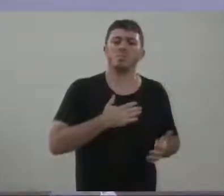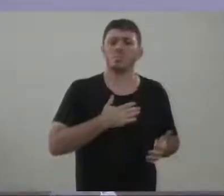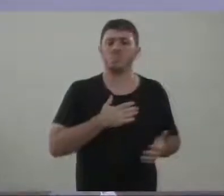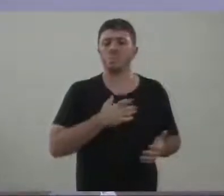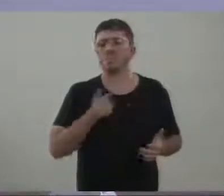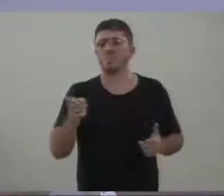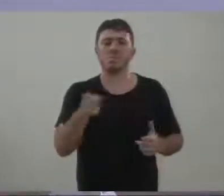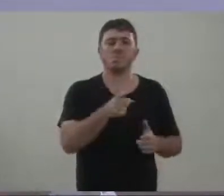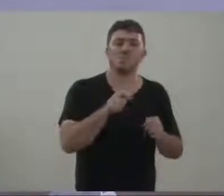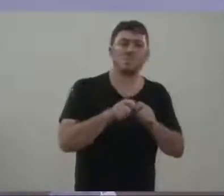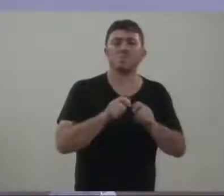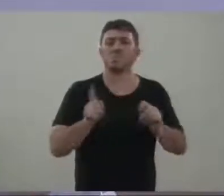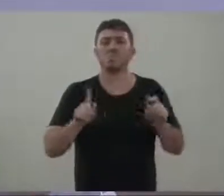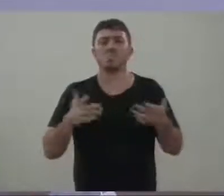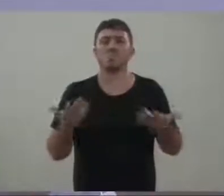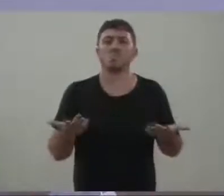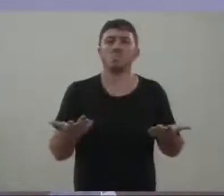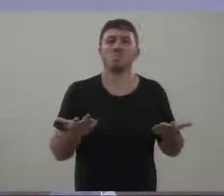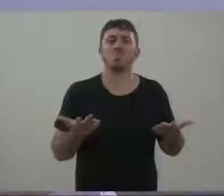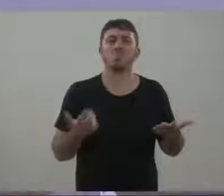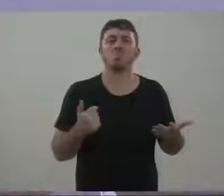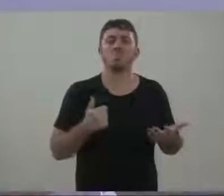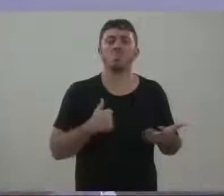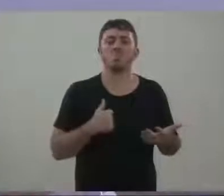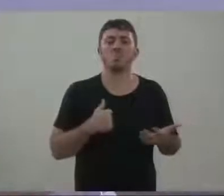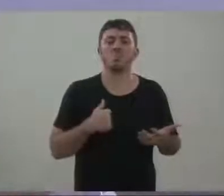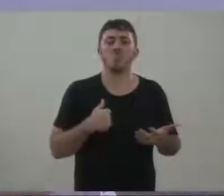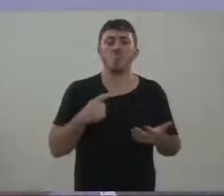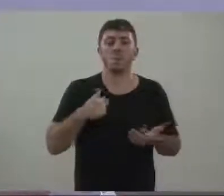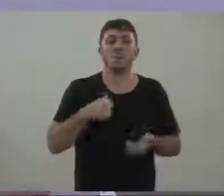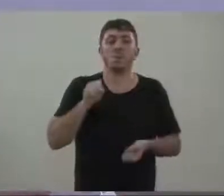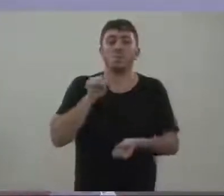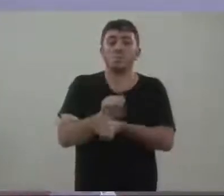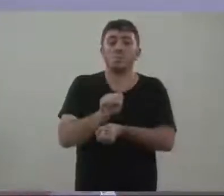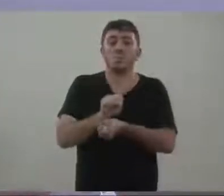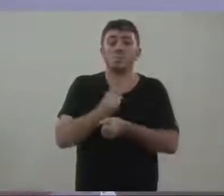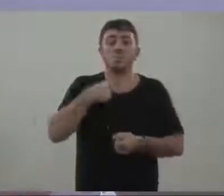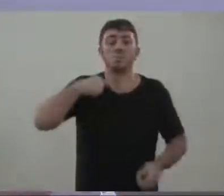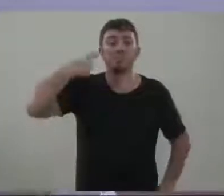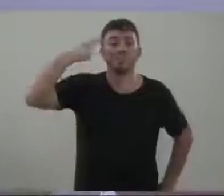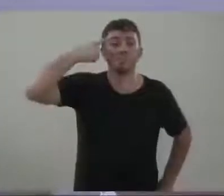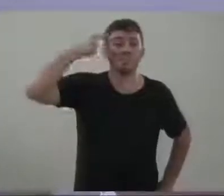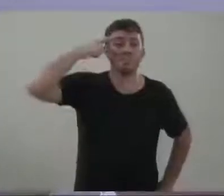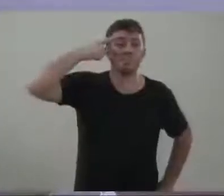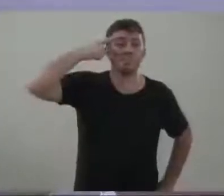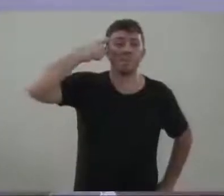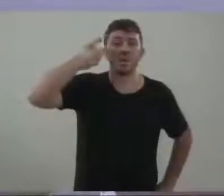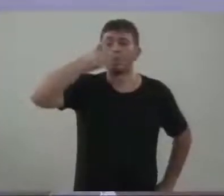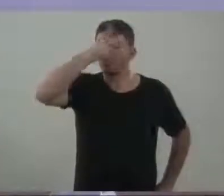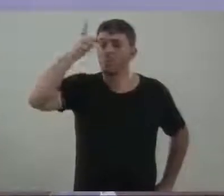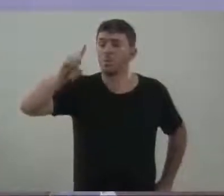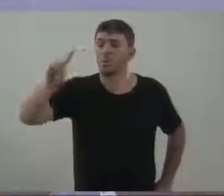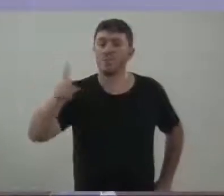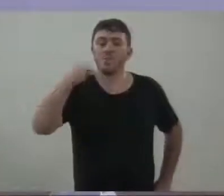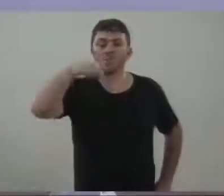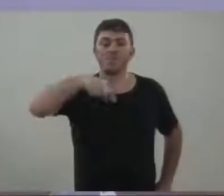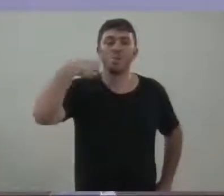sim. Nós esperávamos muito de algumas pessoas que se passaram nessa casa em relação à saúde. O que foi